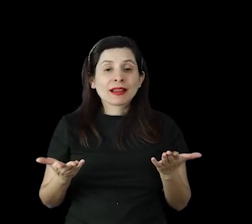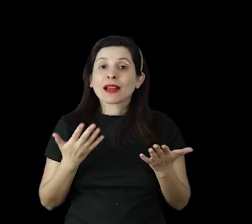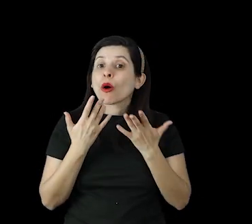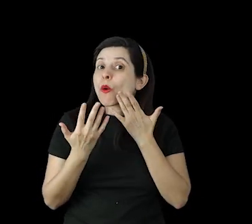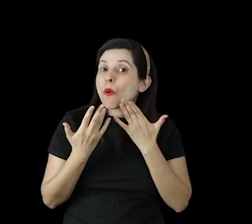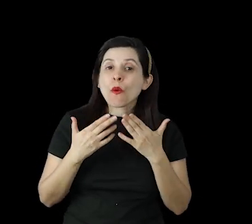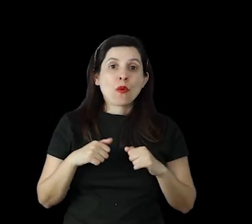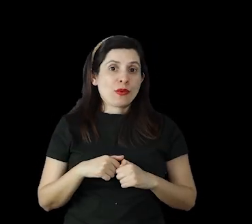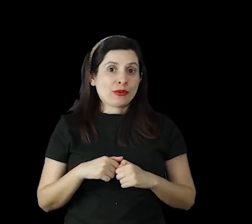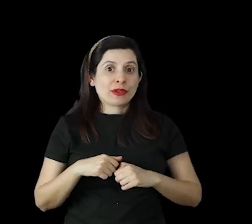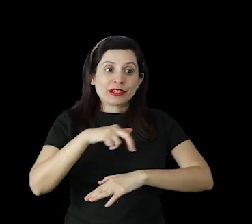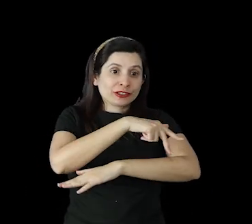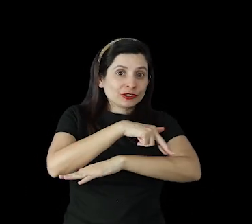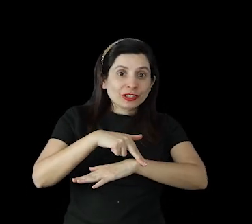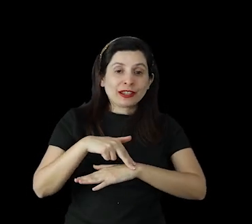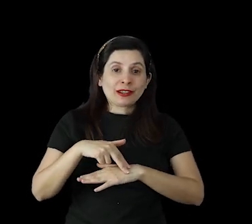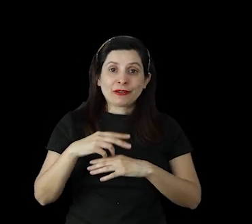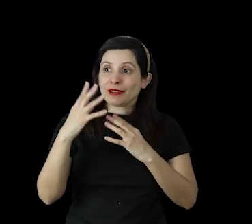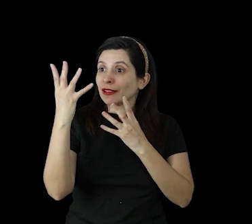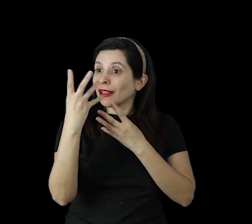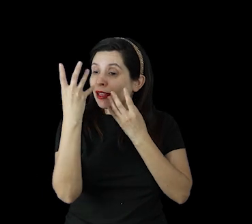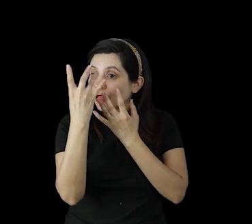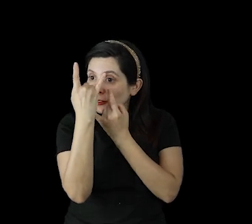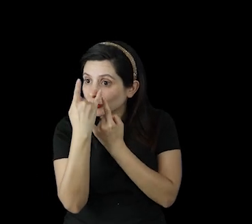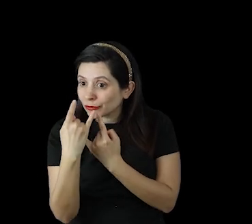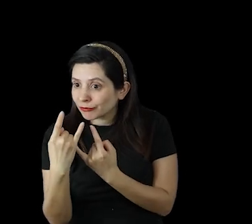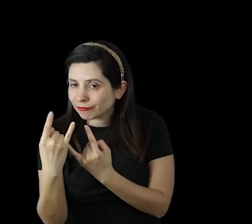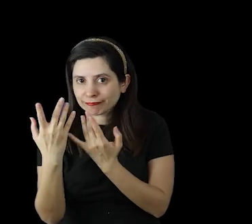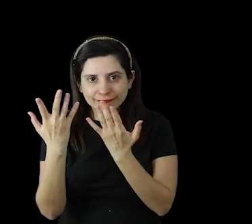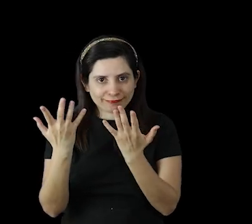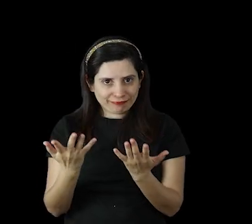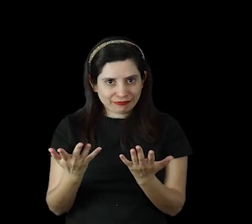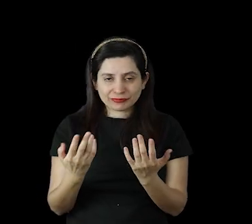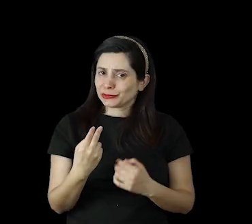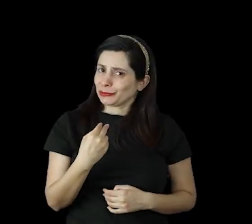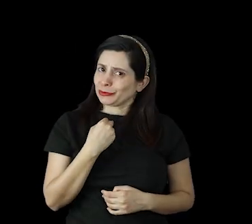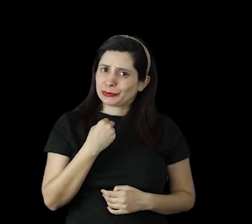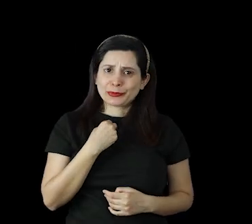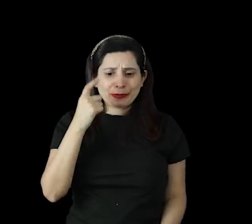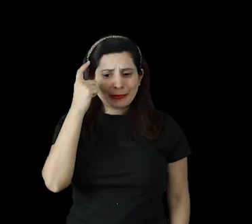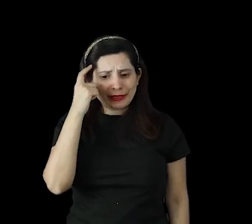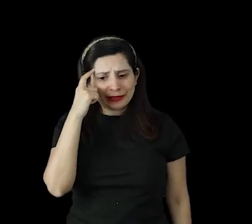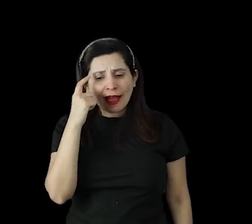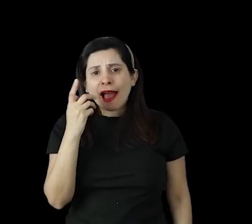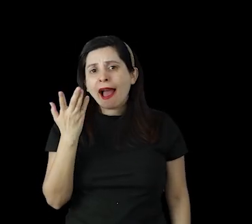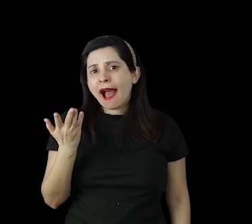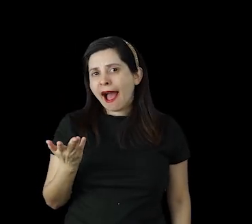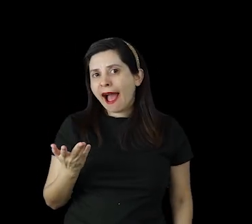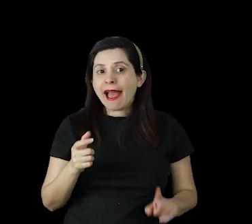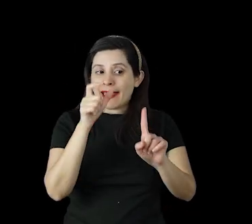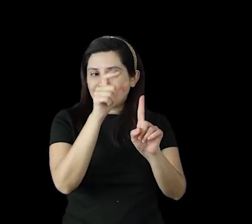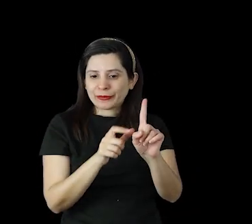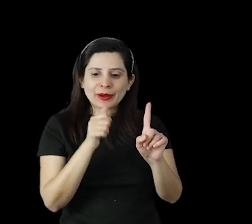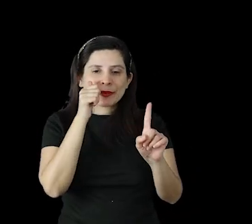do gênero, da opção sexual, né. Então, a gente não pode também pensar: "Ah, eu vou retrizar uma mulher",